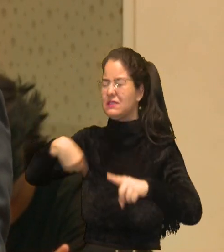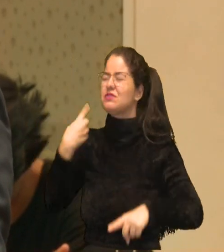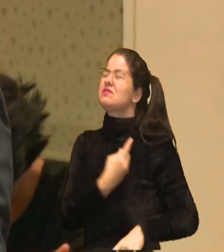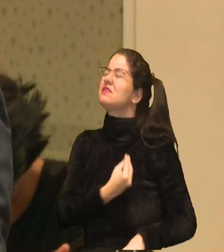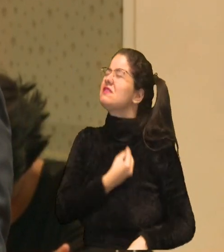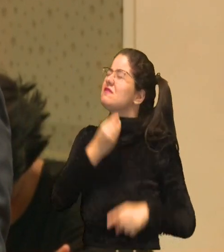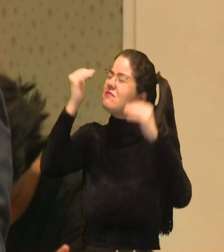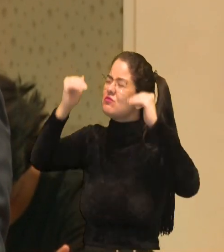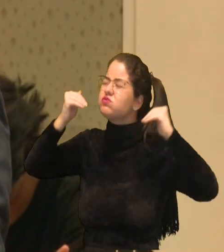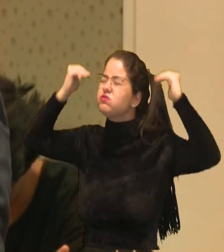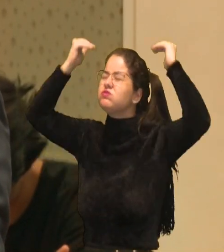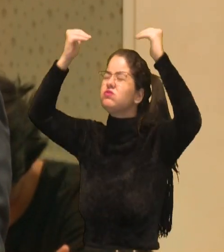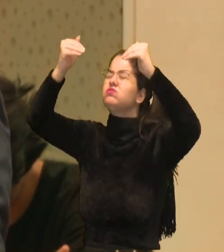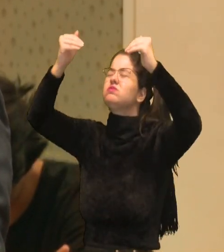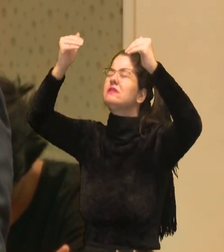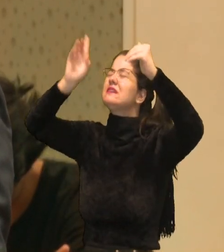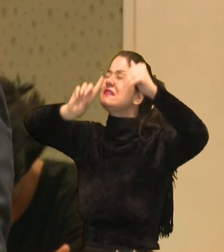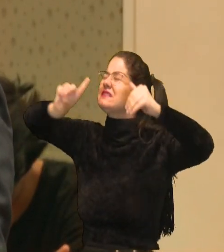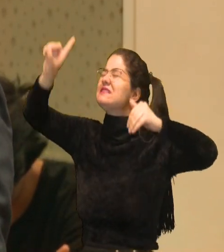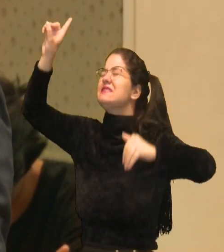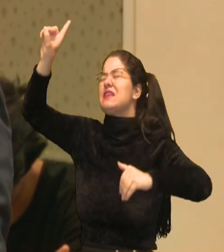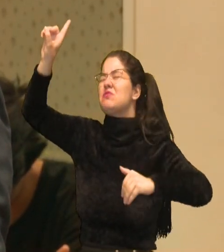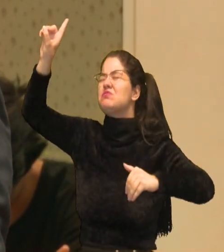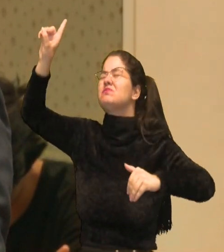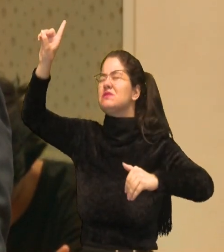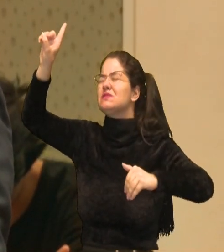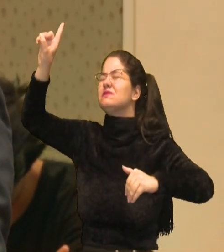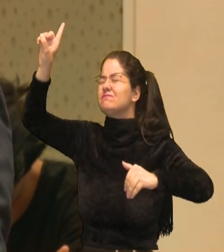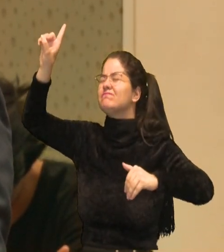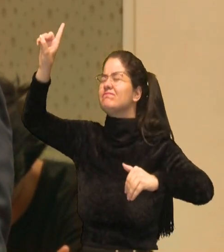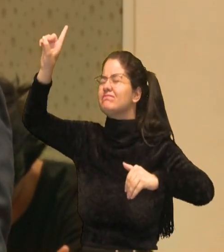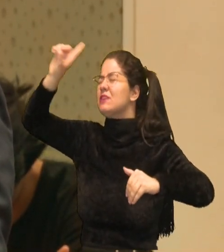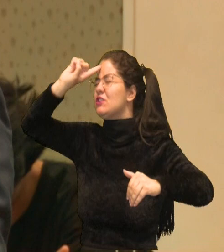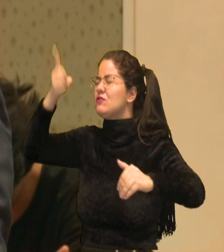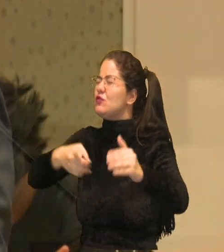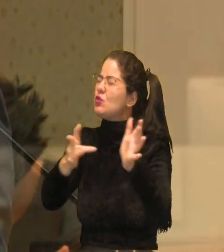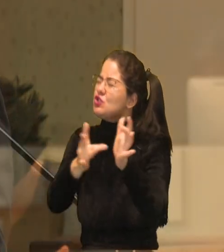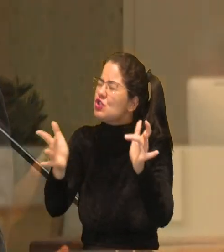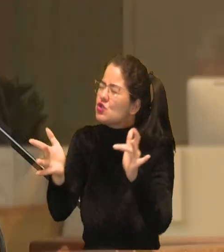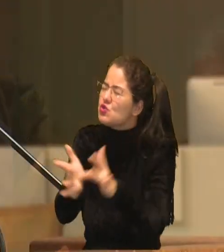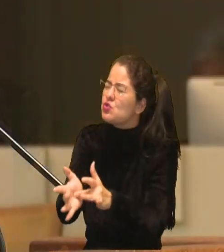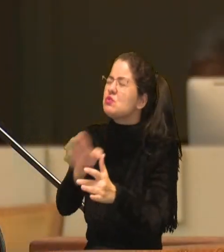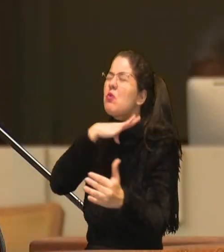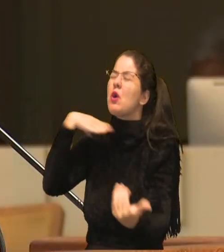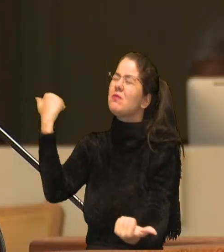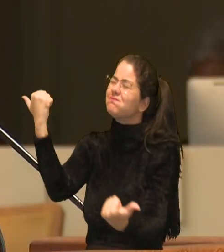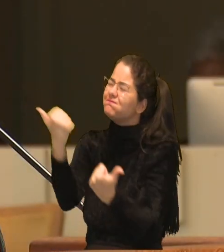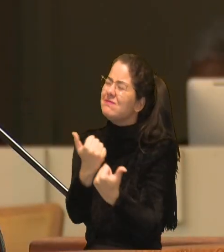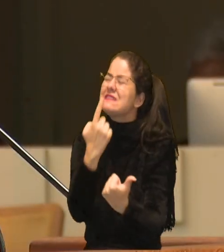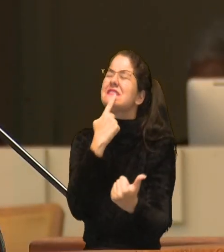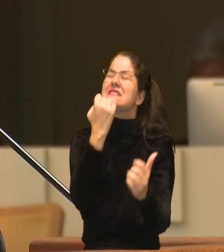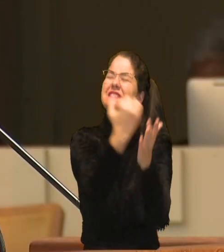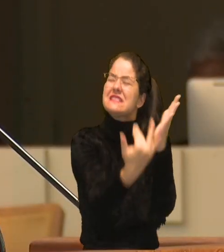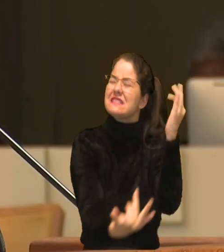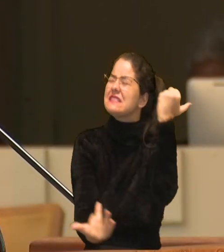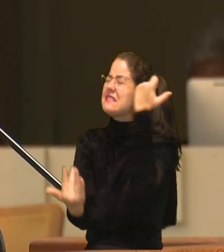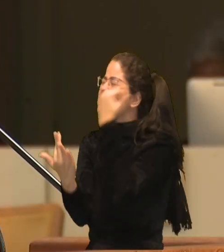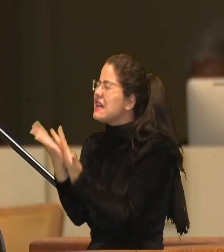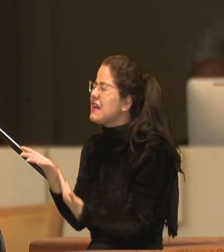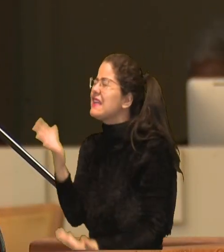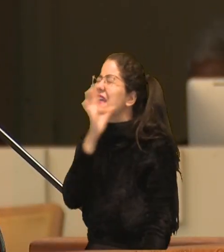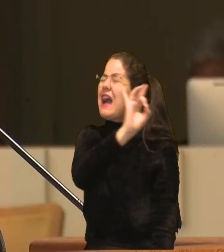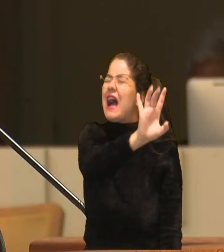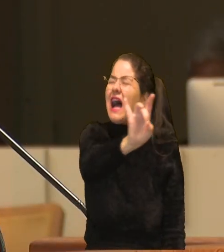nos resgatou, ó Pai, por um preço imensurável, o sangue de Cristo Jesus, que foi derramado por cada um de